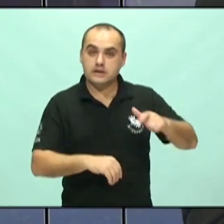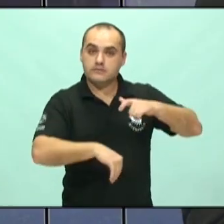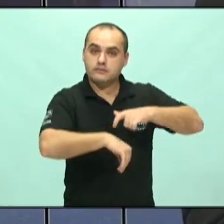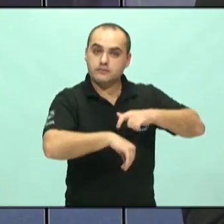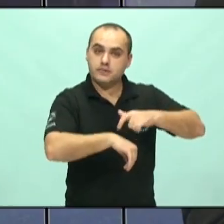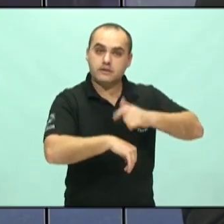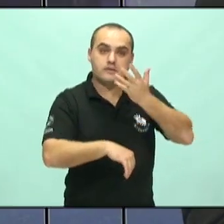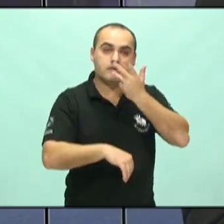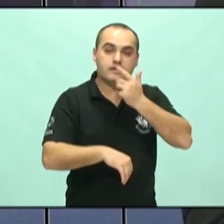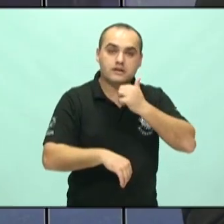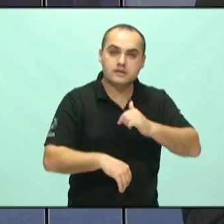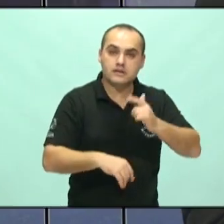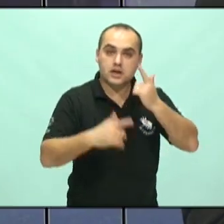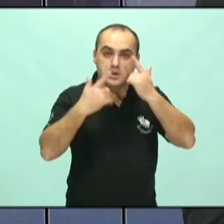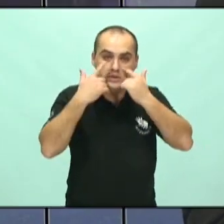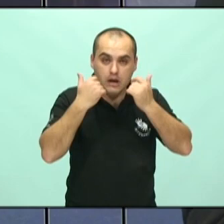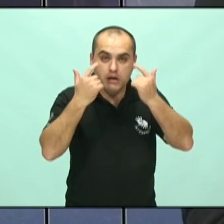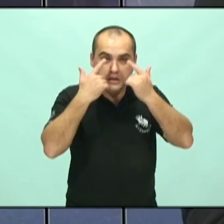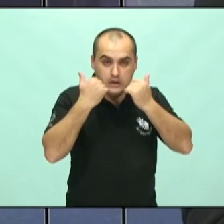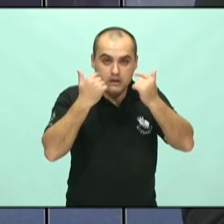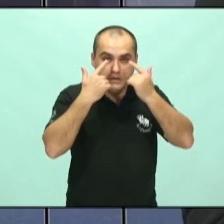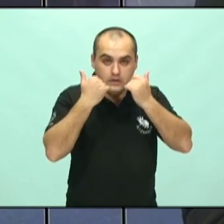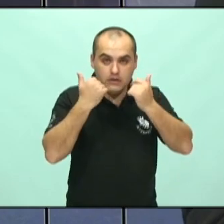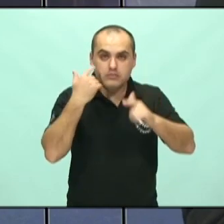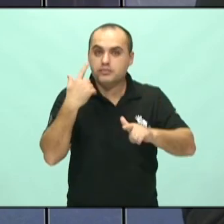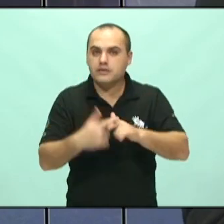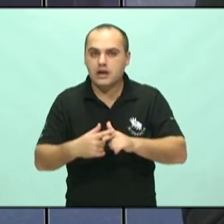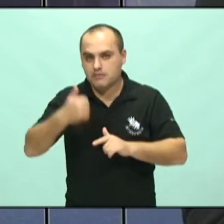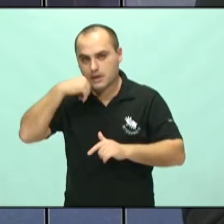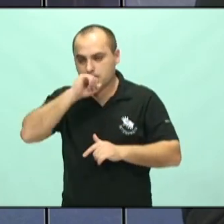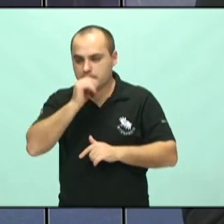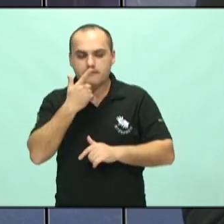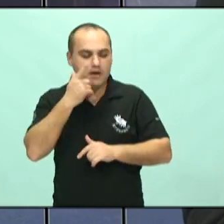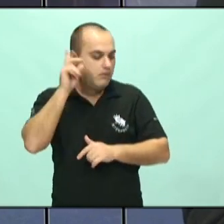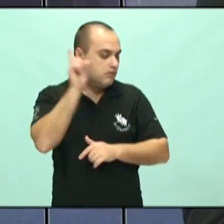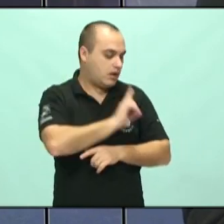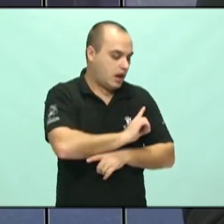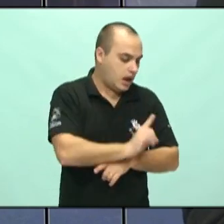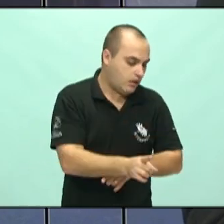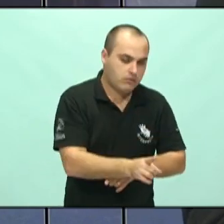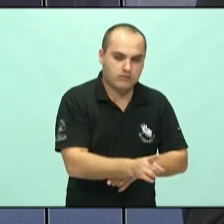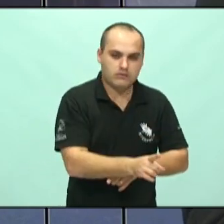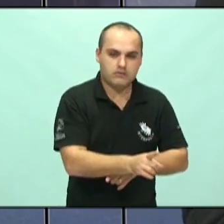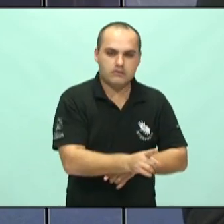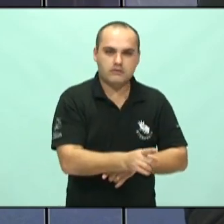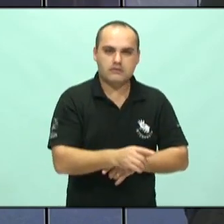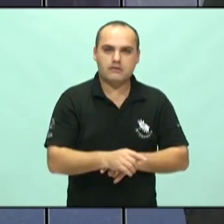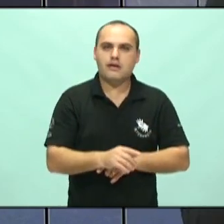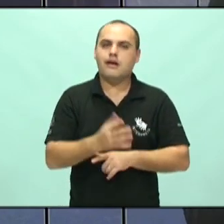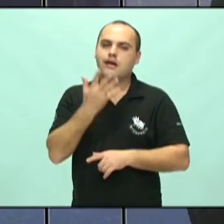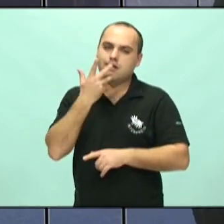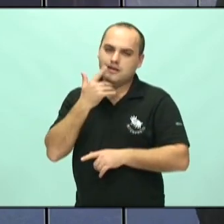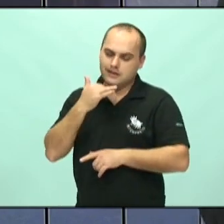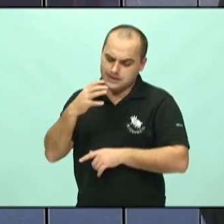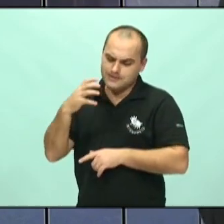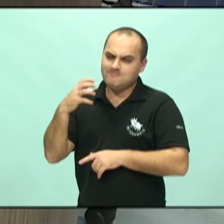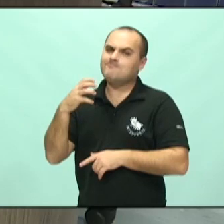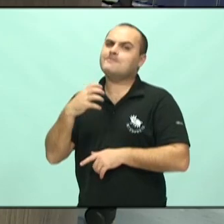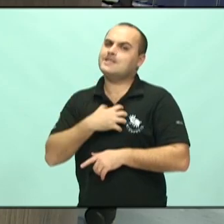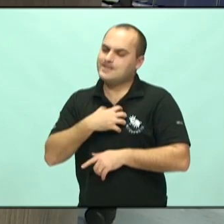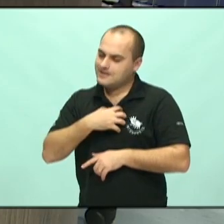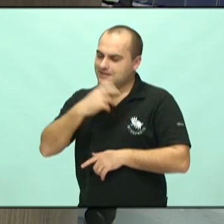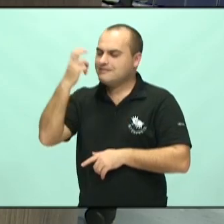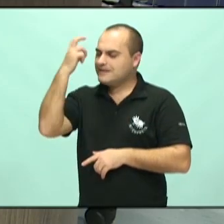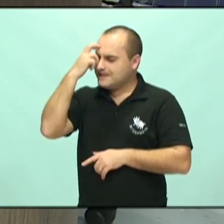chorar, de tristeza, porque a mãe disse não para a criança. Então, assim, a criança sente, ela é inteligente,